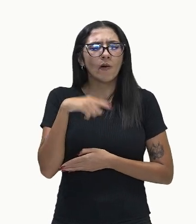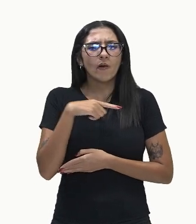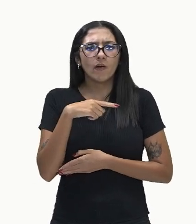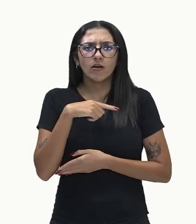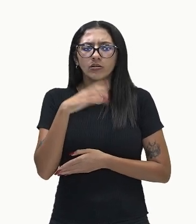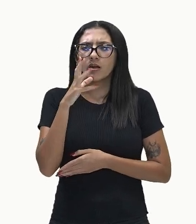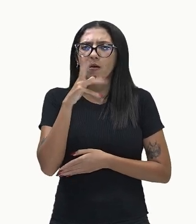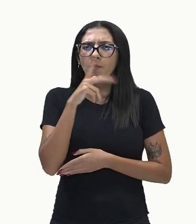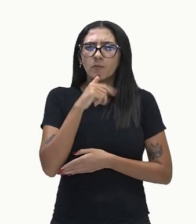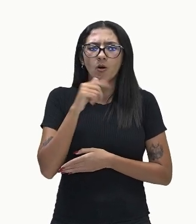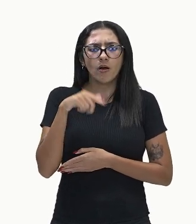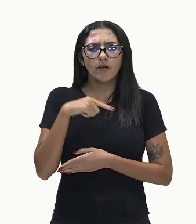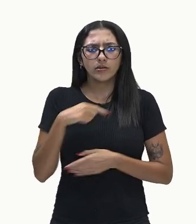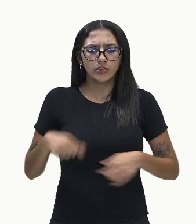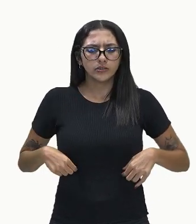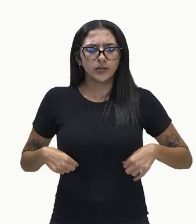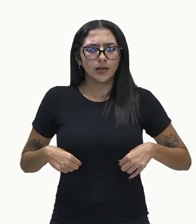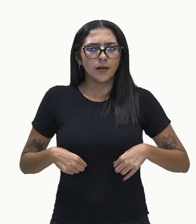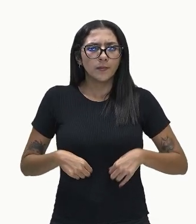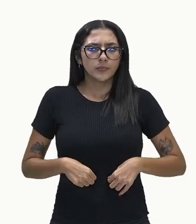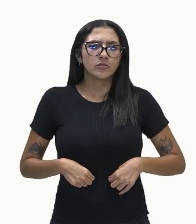fica nesse percurso?